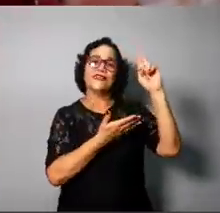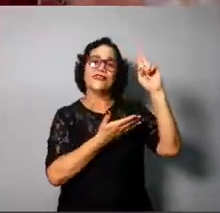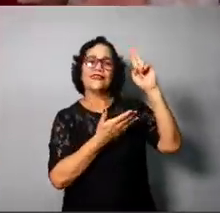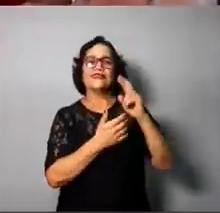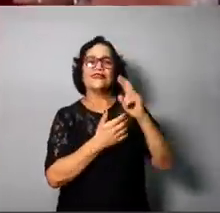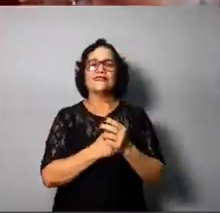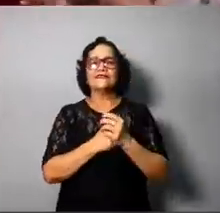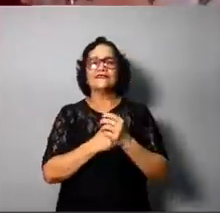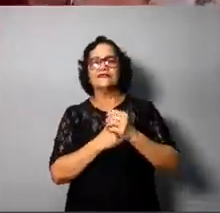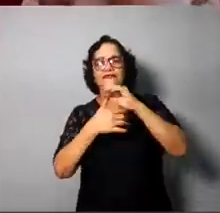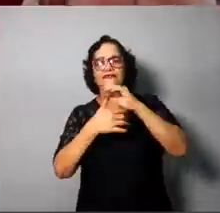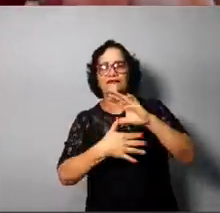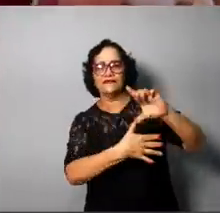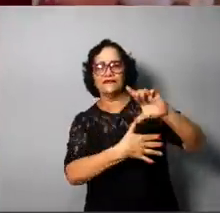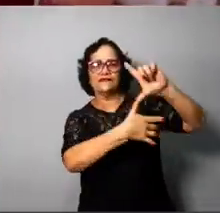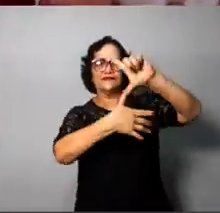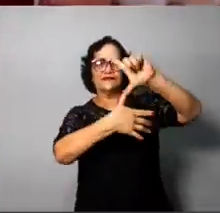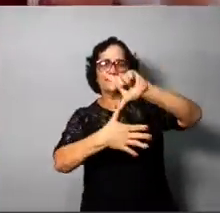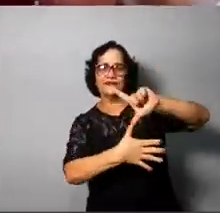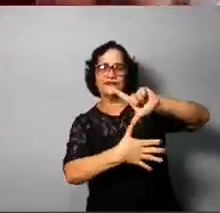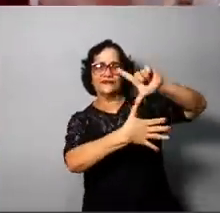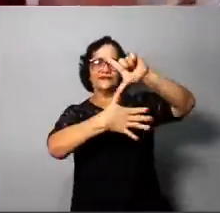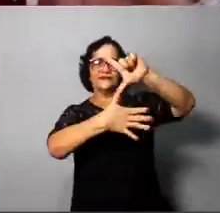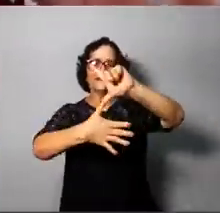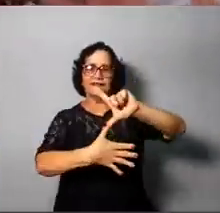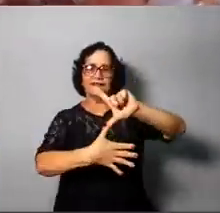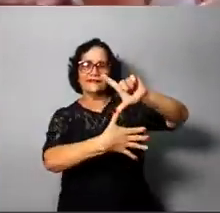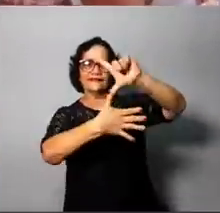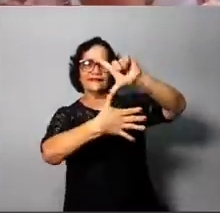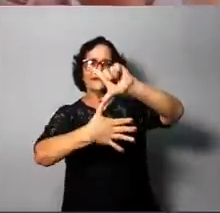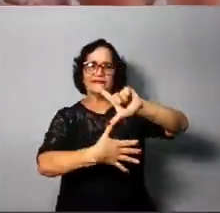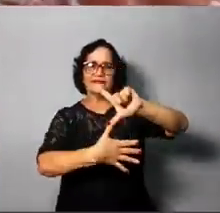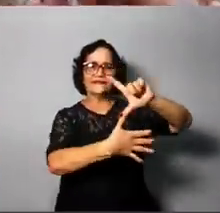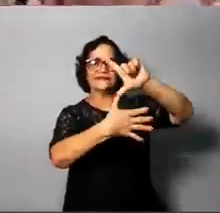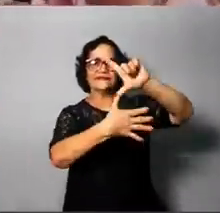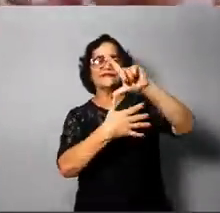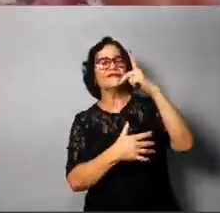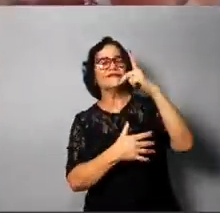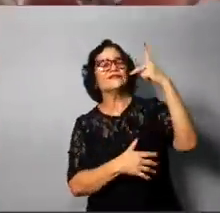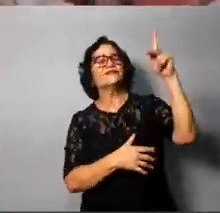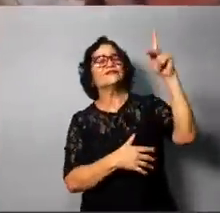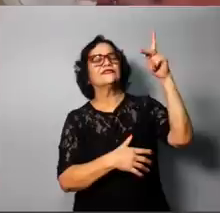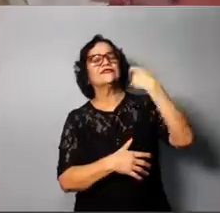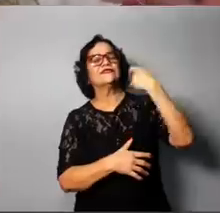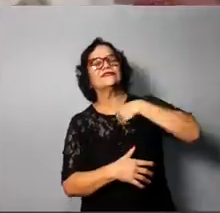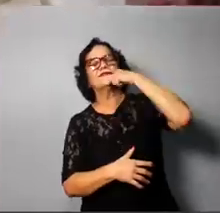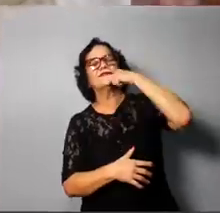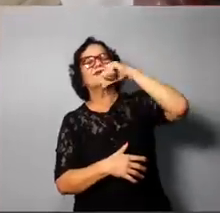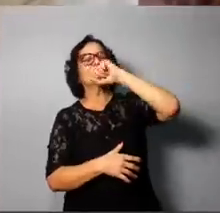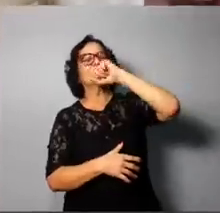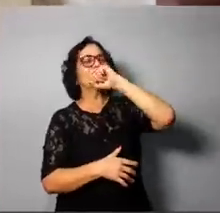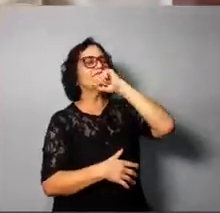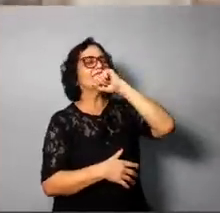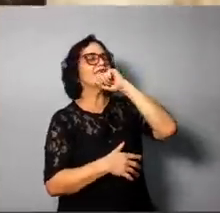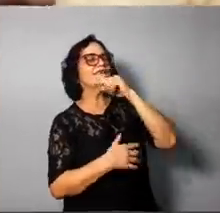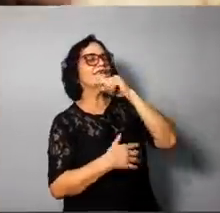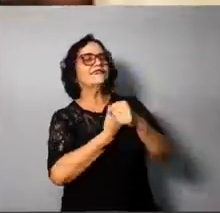Senhora da América Latina, da América Latina.